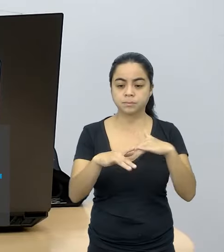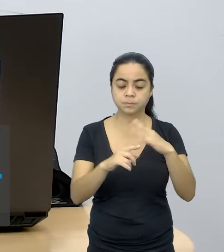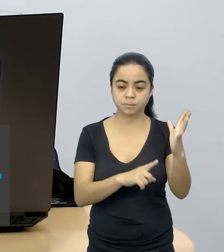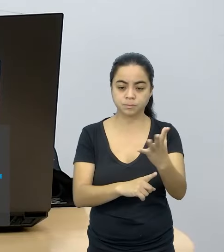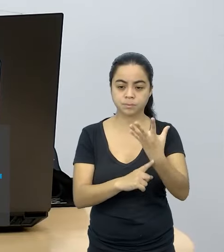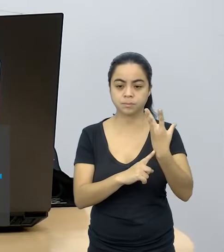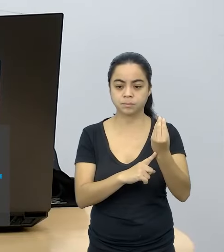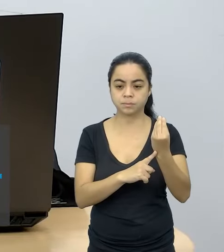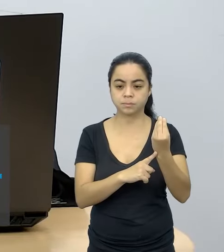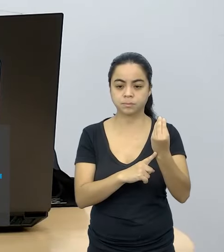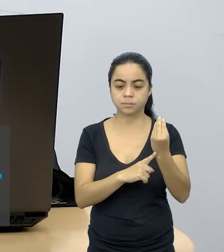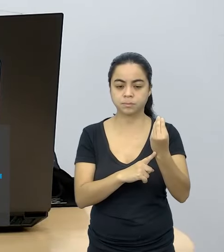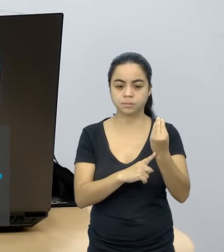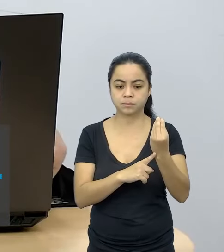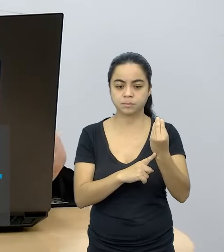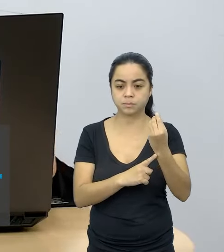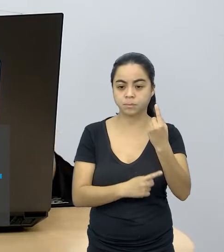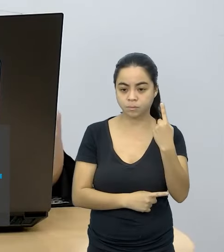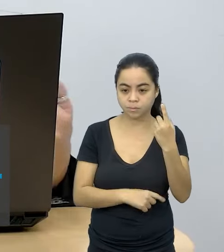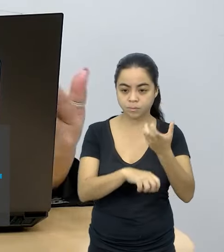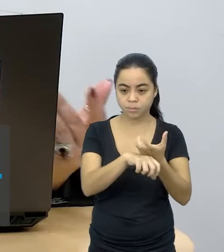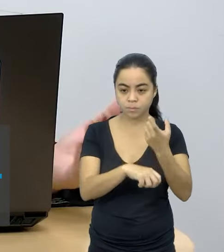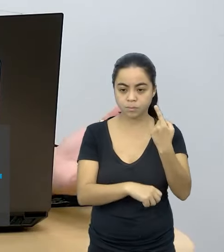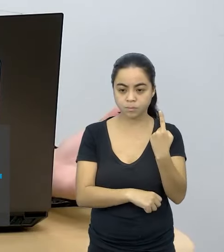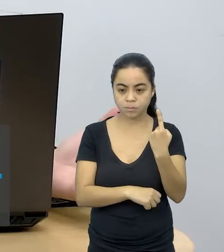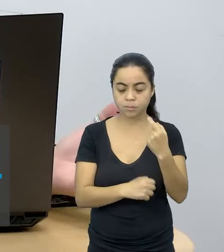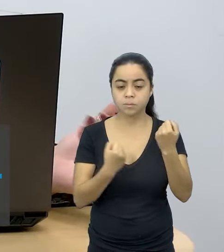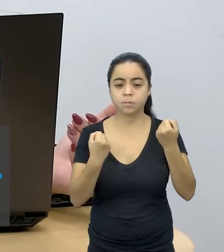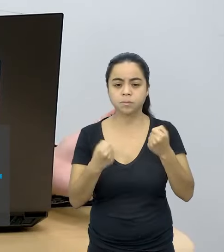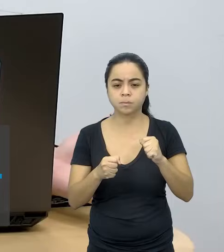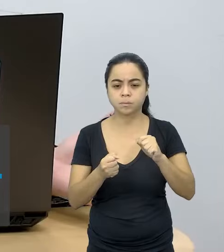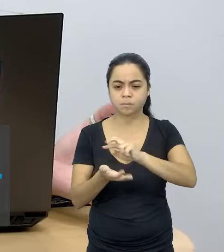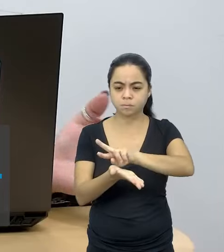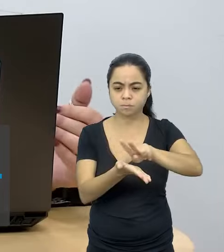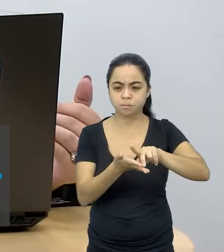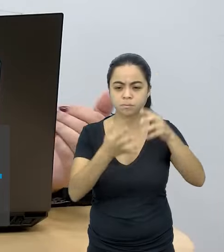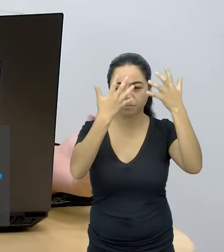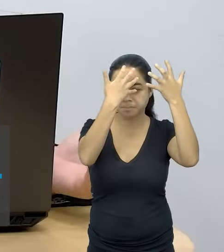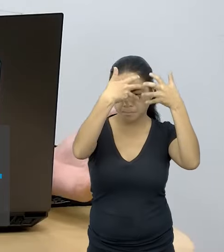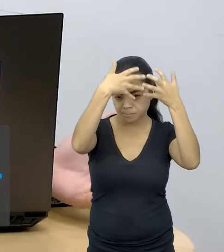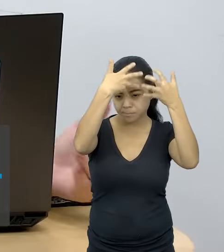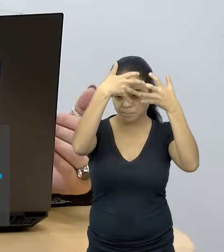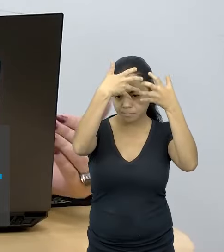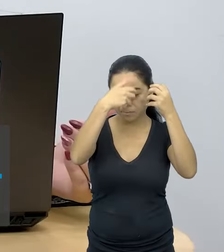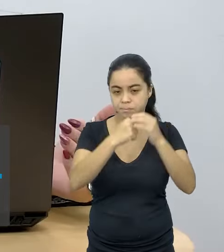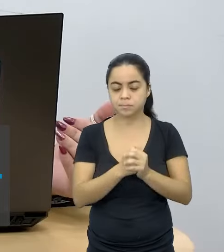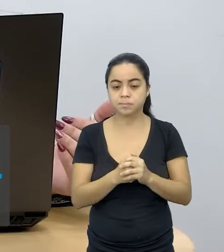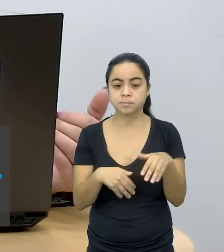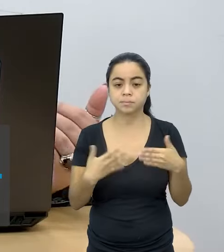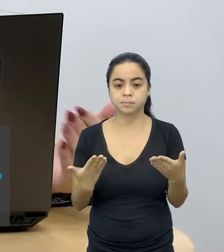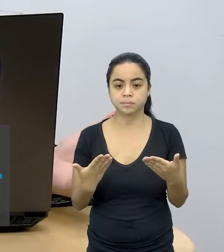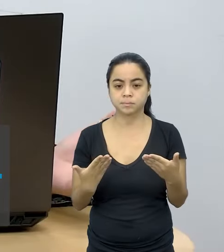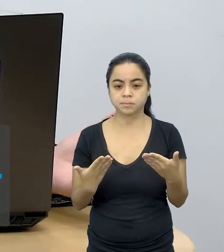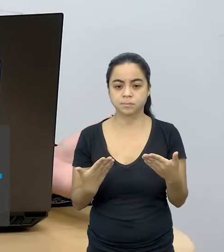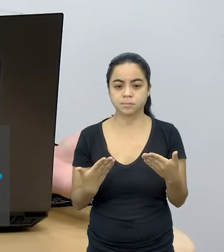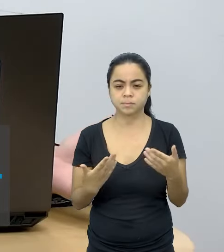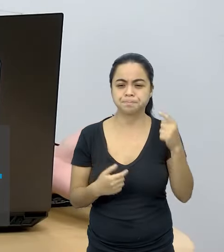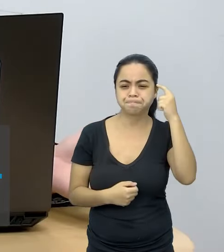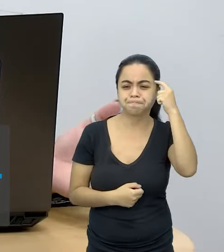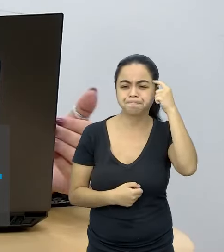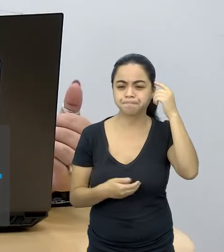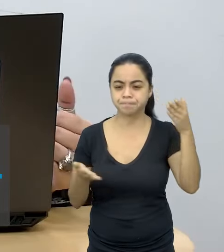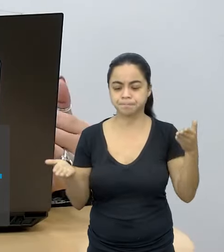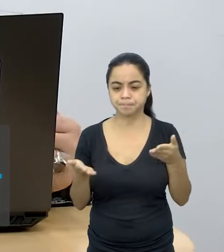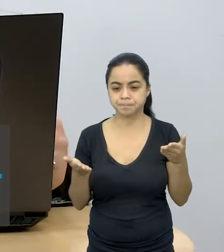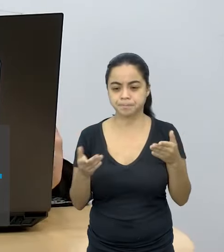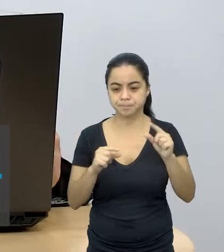artístico, né, que é o componente 1, a gente pode ter várias reflexões. Falar para os alunos, o que vocês pensaram